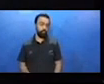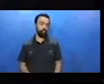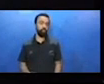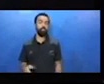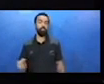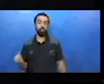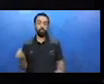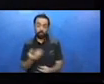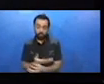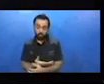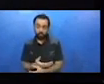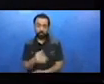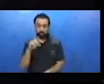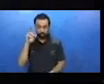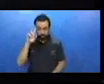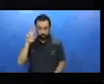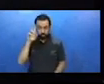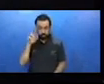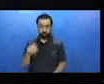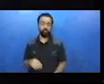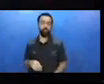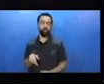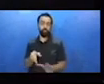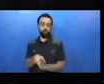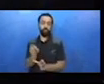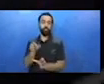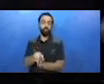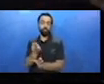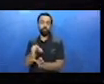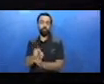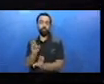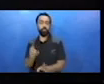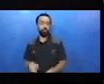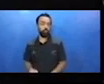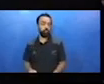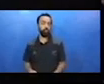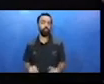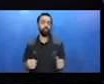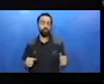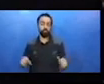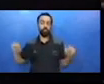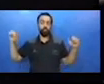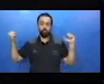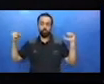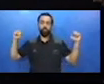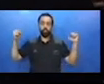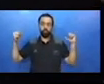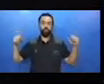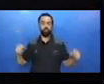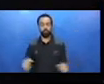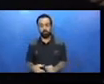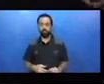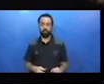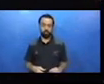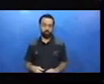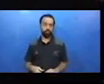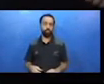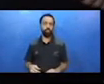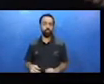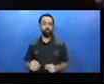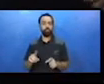E para nós finalizarmos, lembrando sempre daqueles nossos recadinhos de sempre, prática esportiva, coletivas, em clubes, tem que